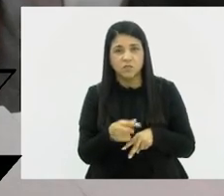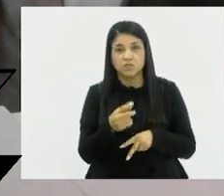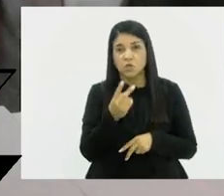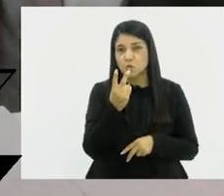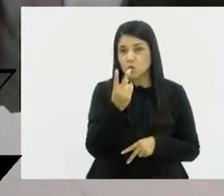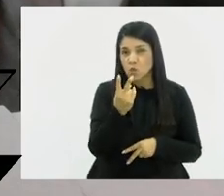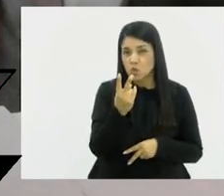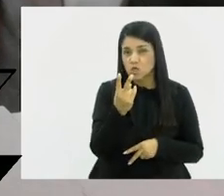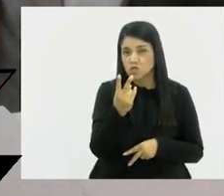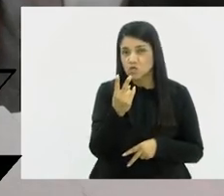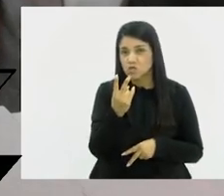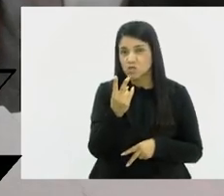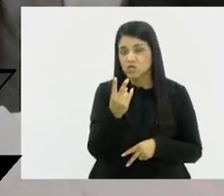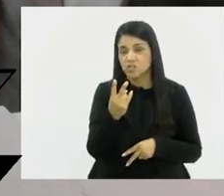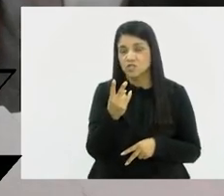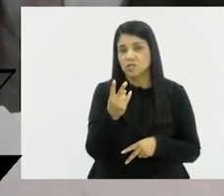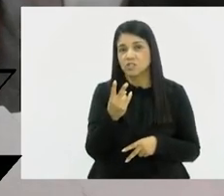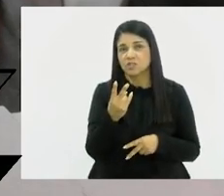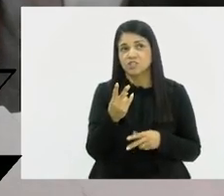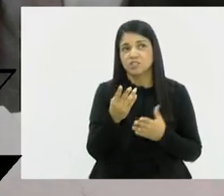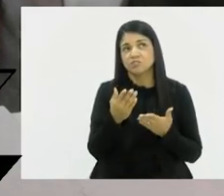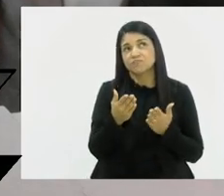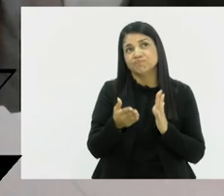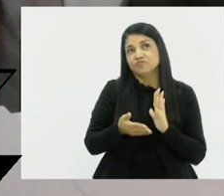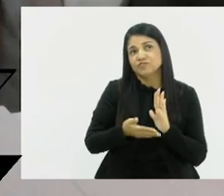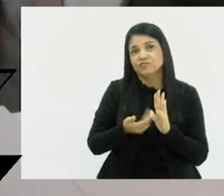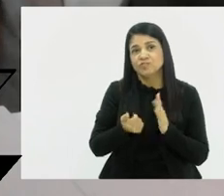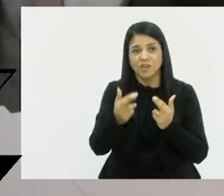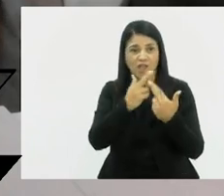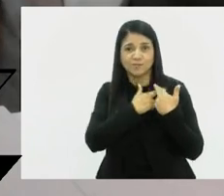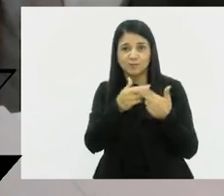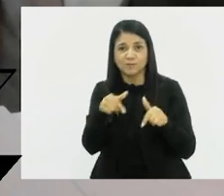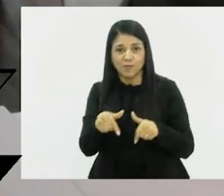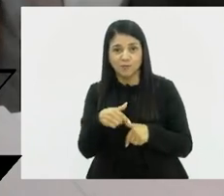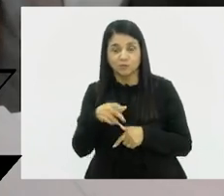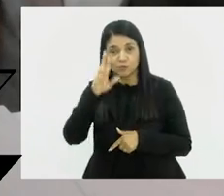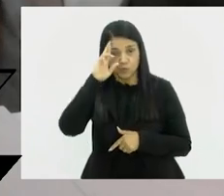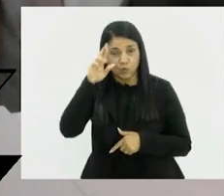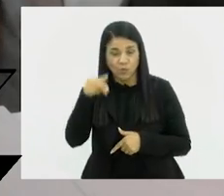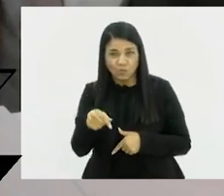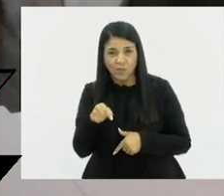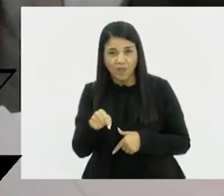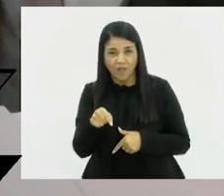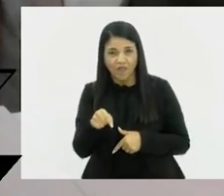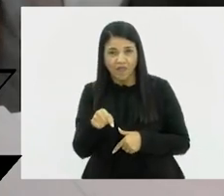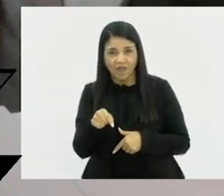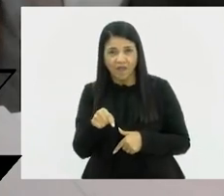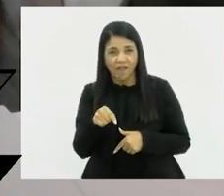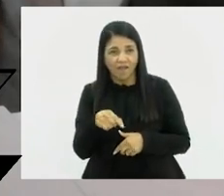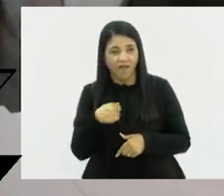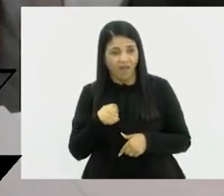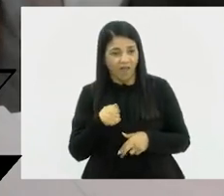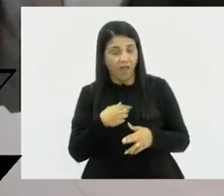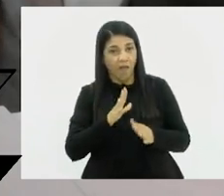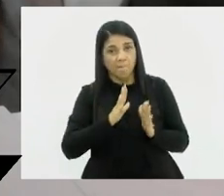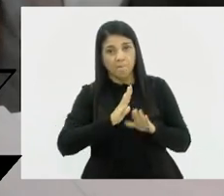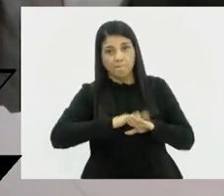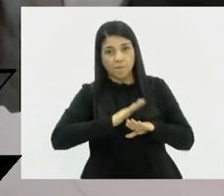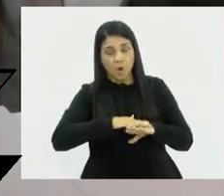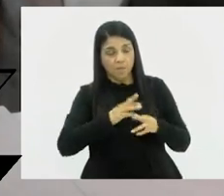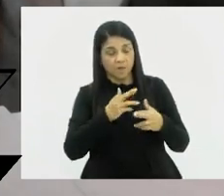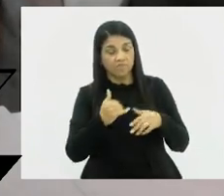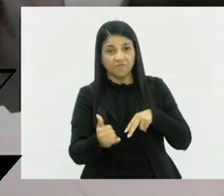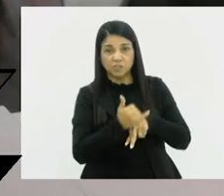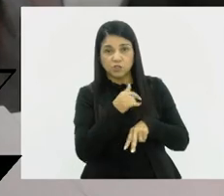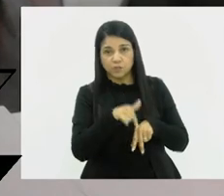responsabilidade daquele que é tutor, dono, responsável do animal, que é a responsabilidade da vítima ou o caso fortuito. Não é?